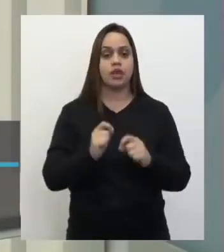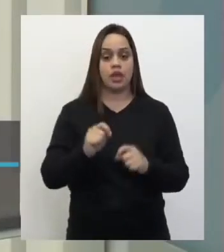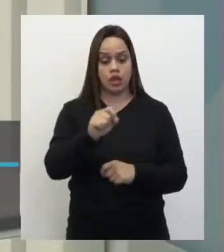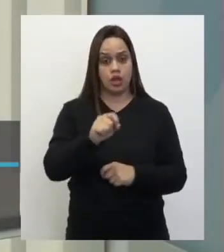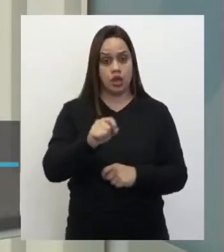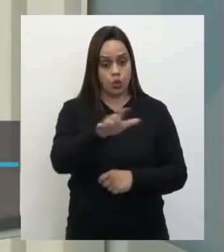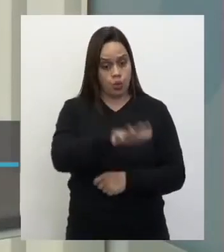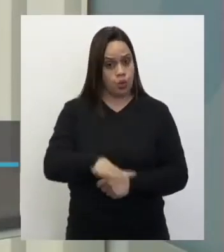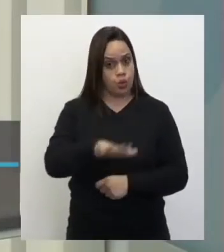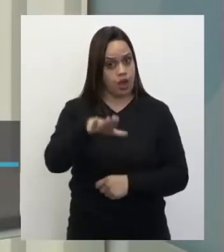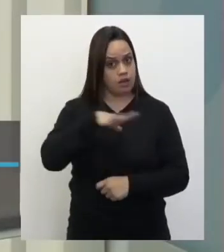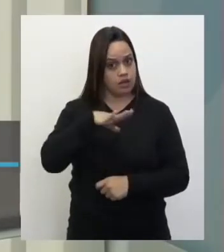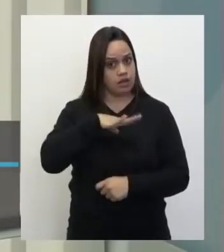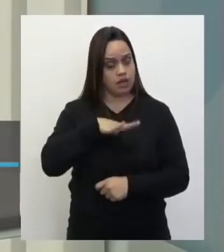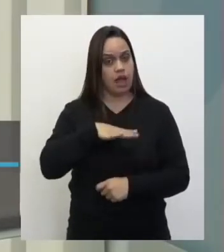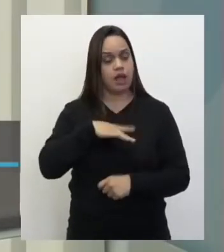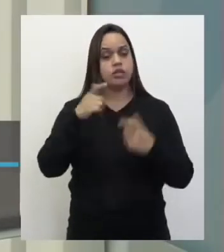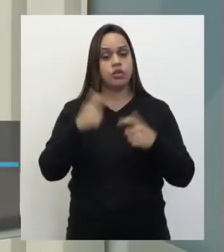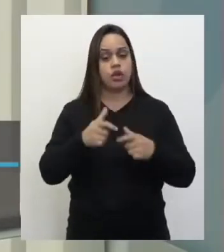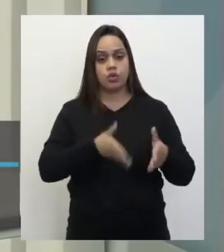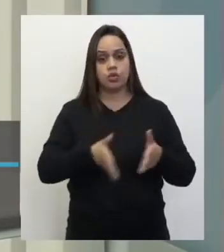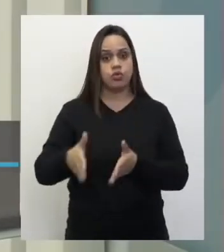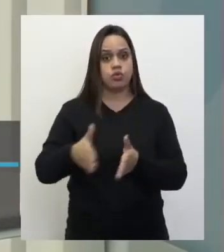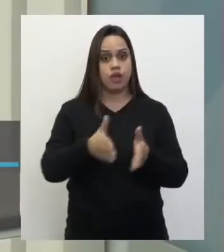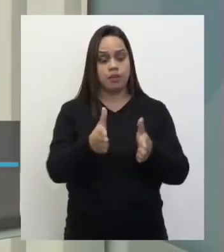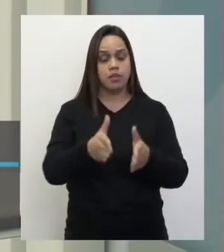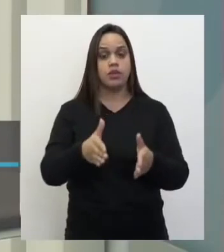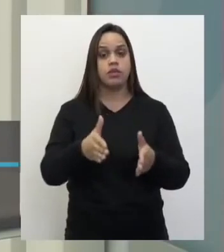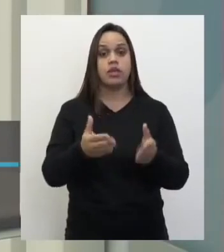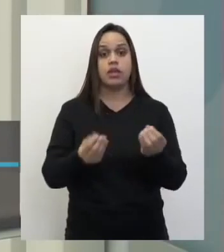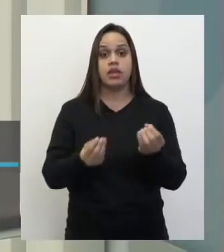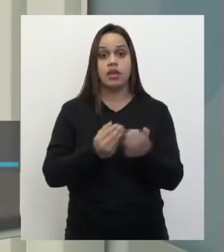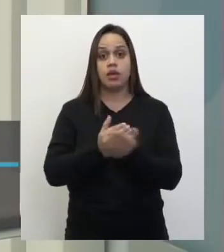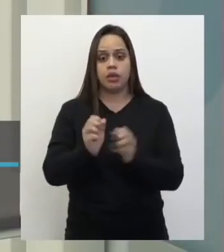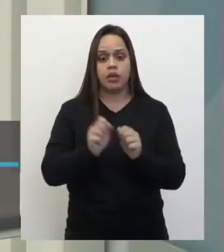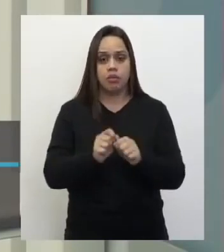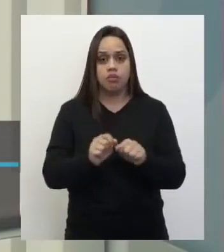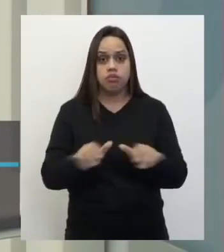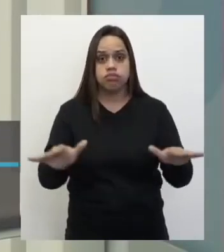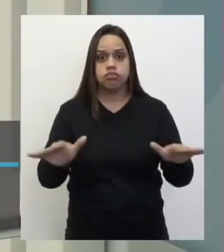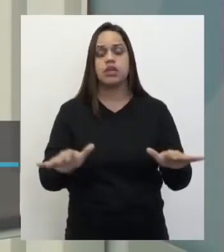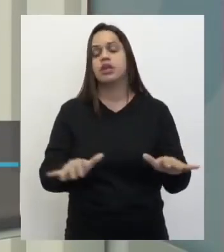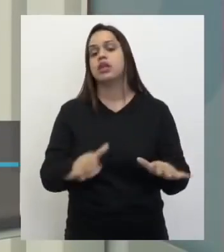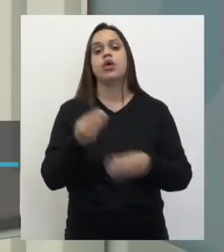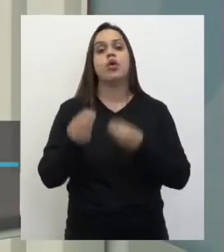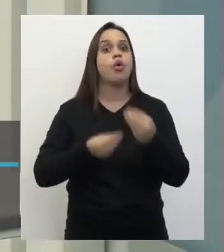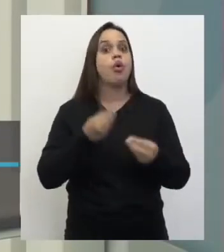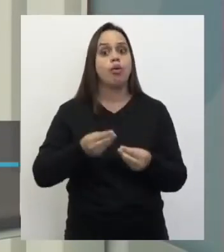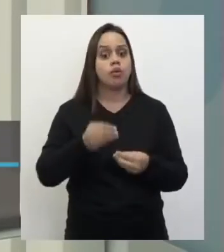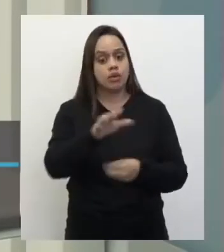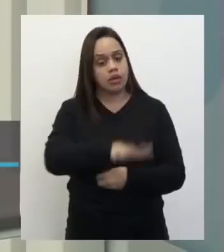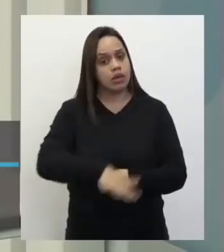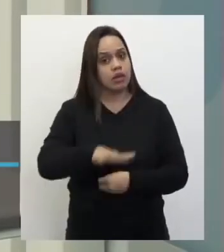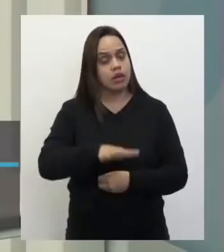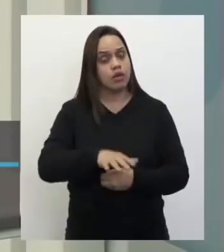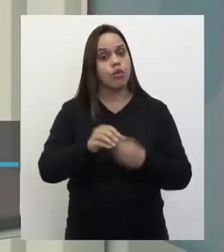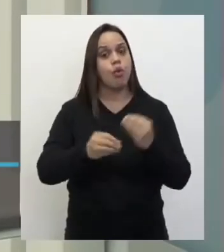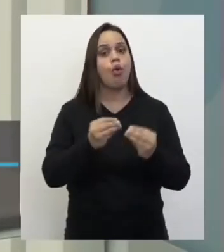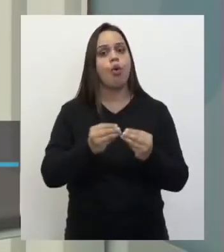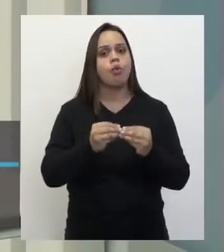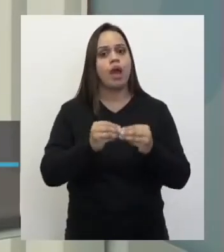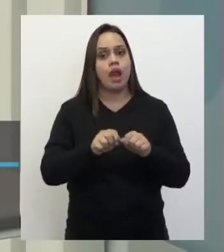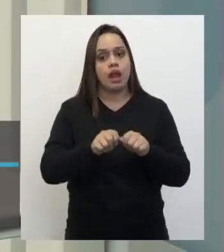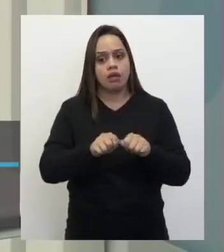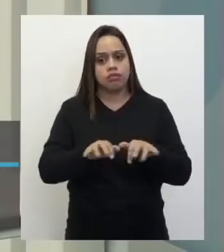partir também dos caminhos de expansão, né? Como que a área urbana cresceu na sua cidade e